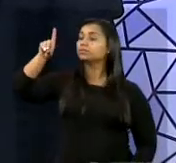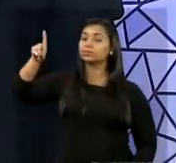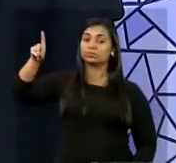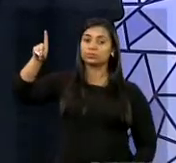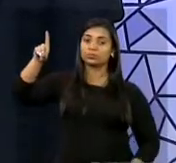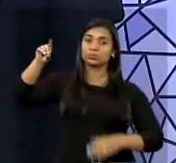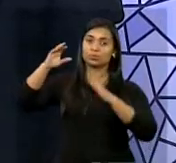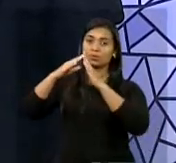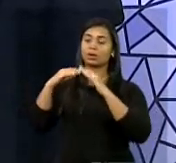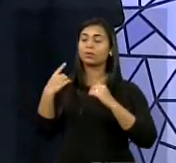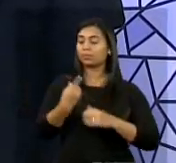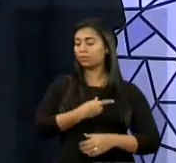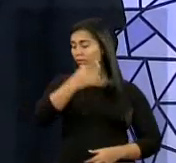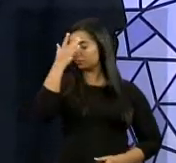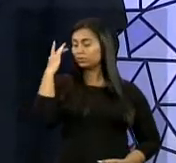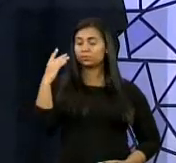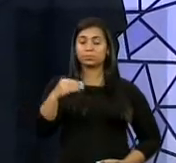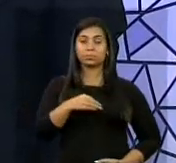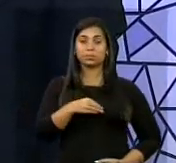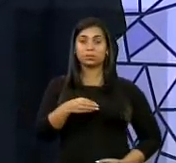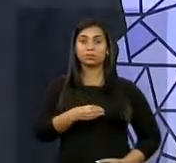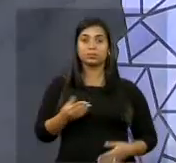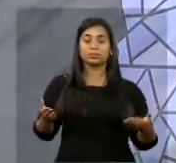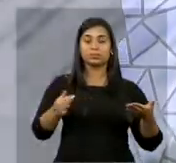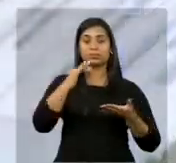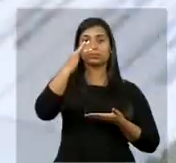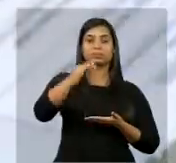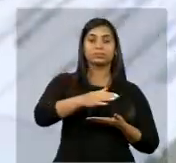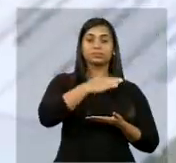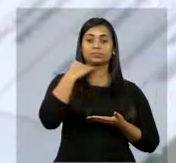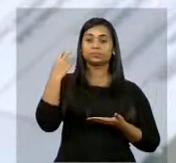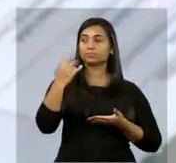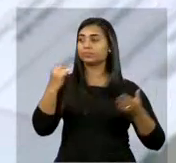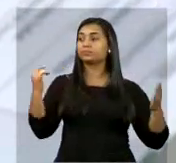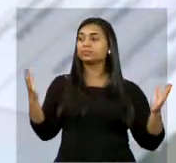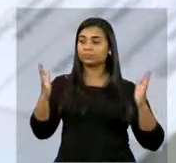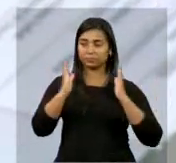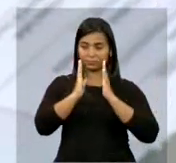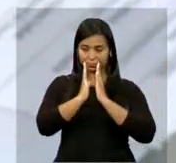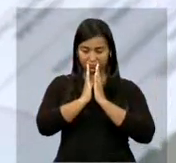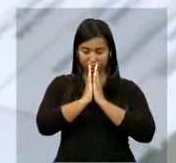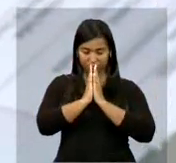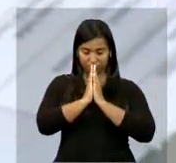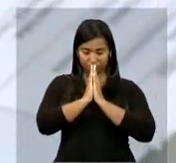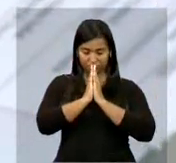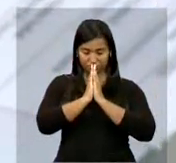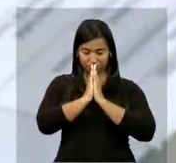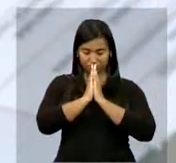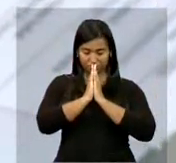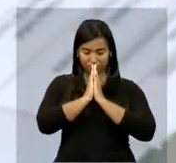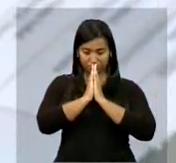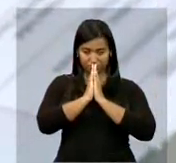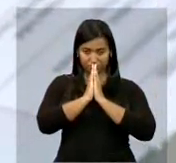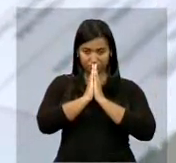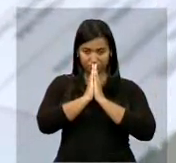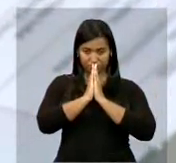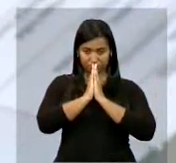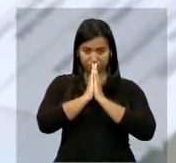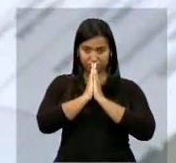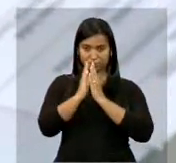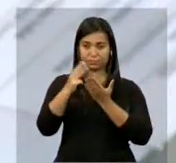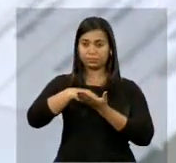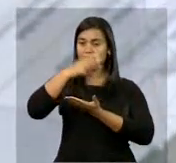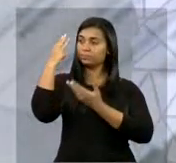Santa Maria, Mãe de Deus, rogai por nós, pecadores, agora e na hora de nossa morte.